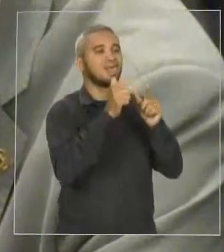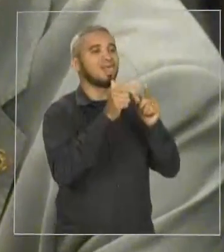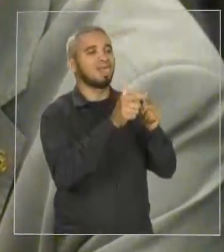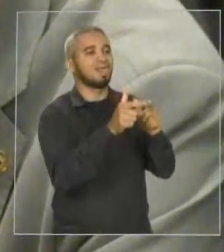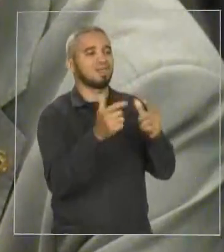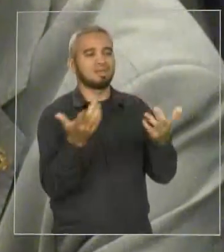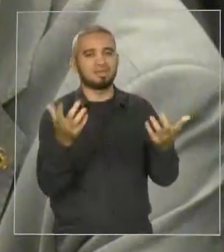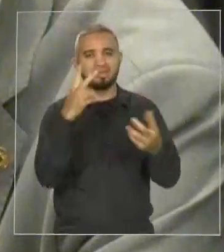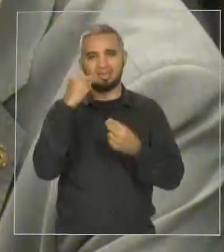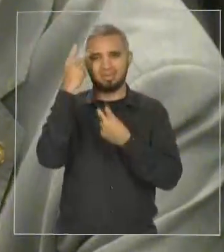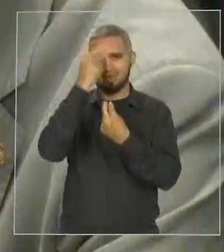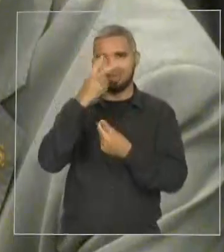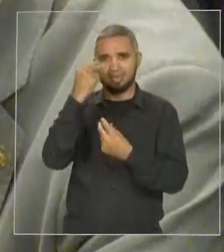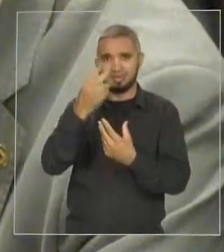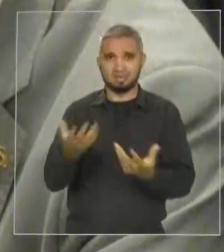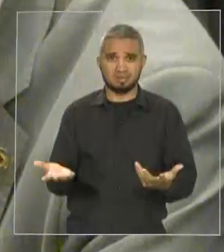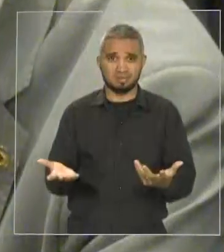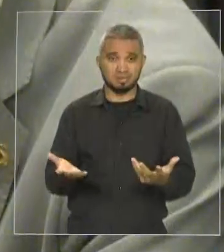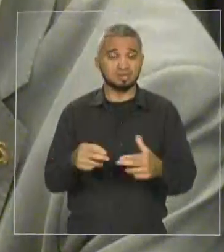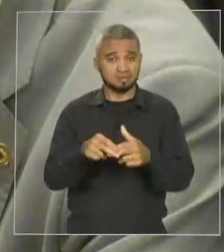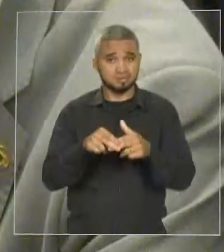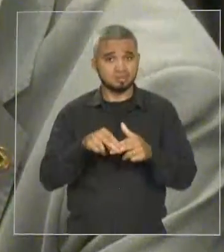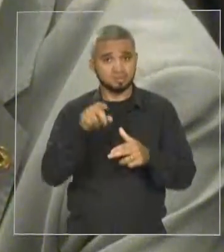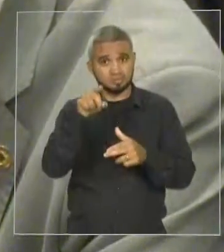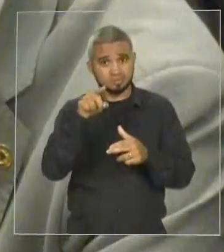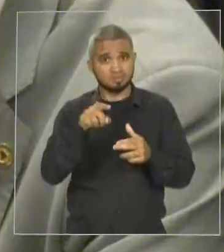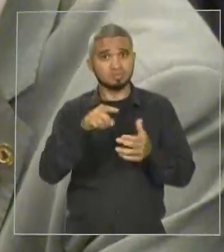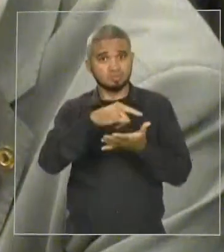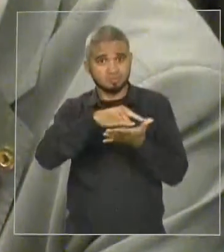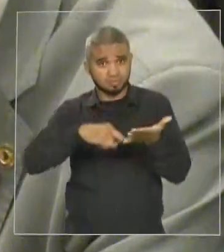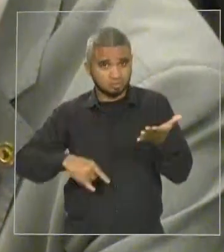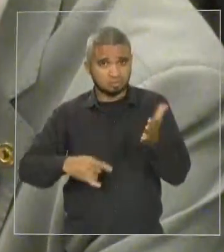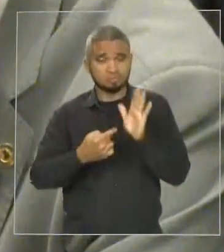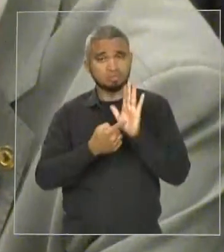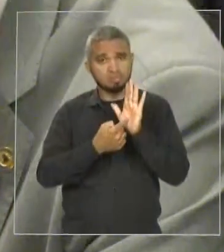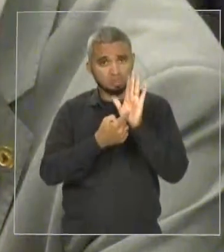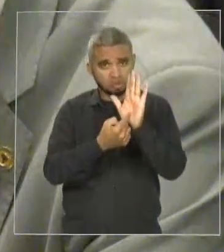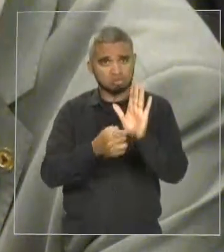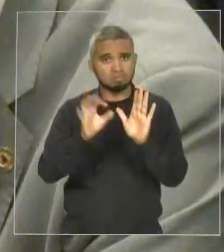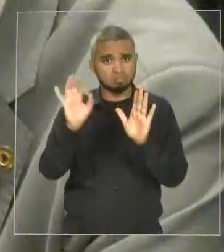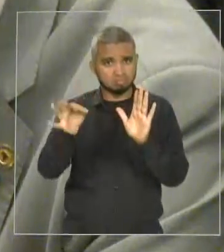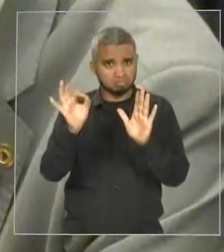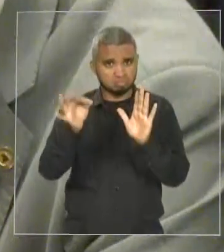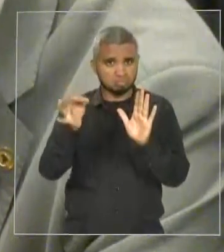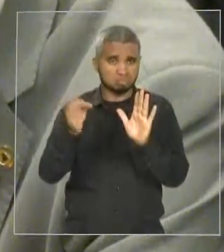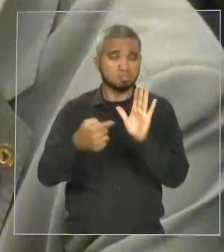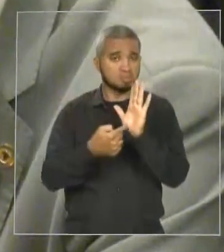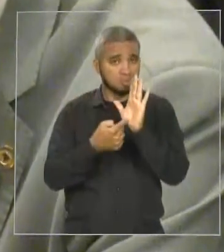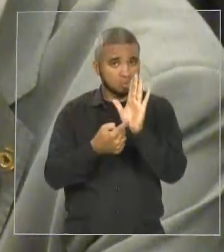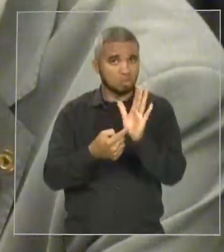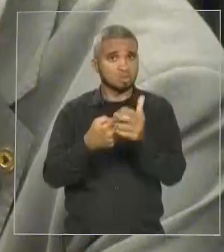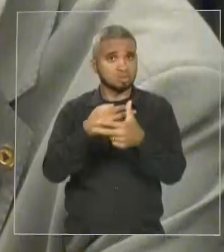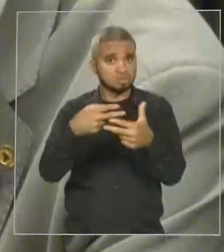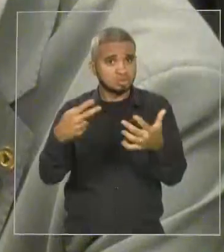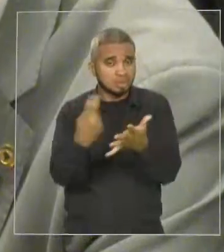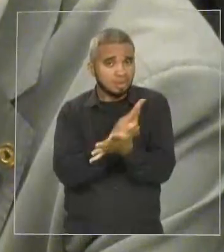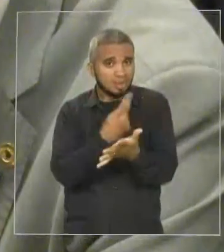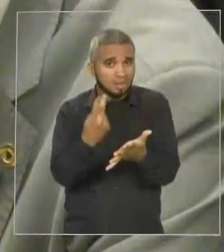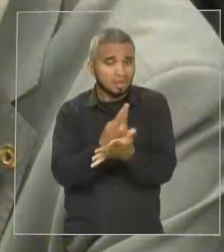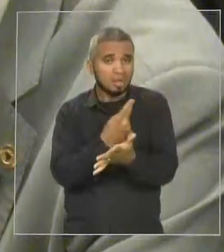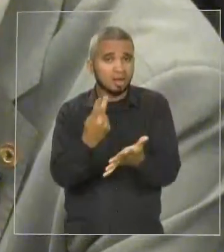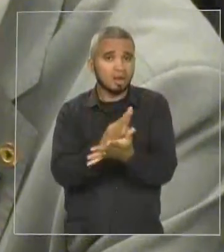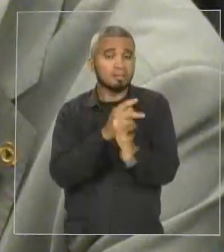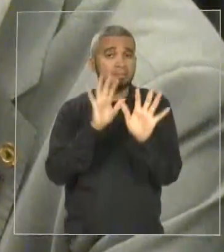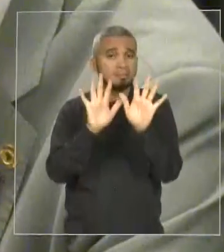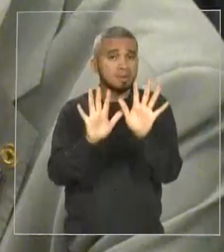essas certidões de que também foi alertado, que mostra as irregularidades que eles pouco fazem